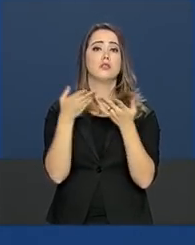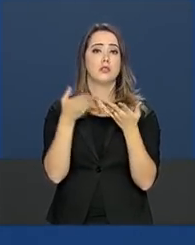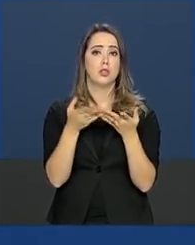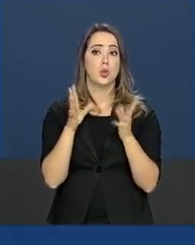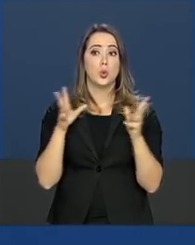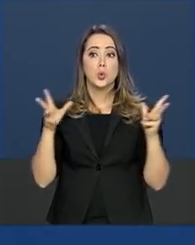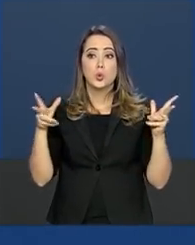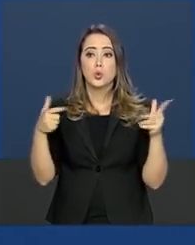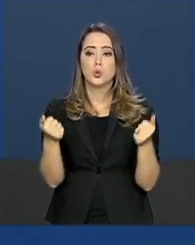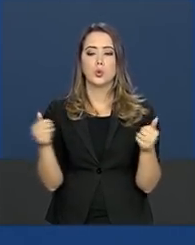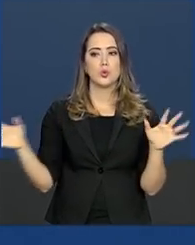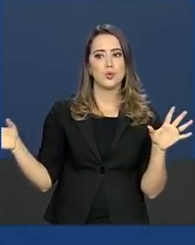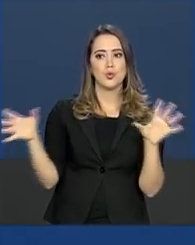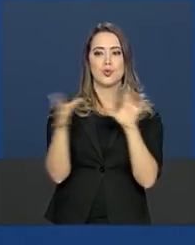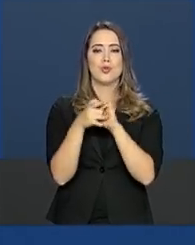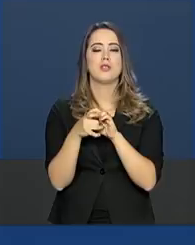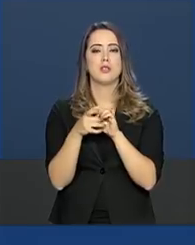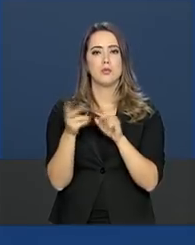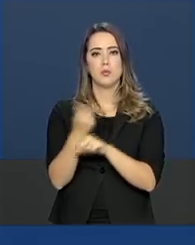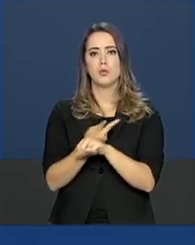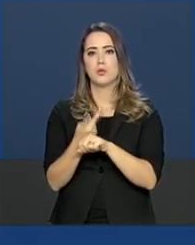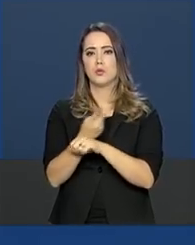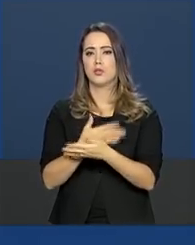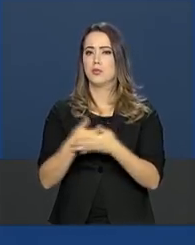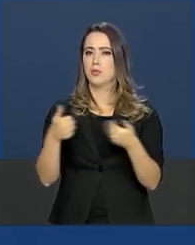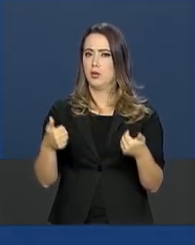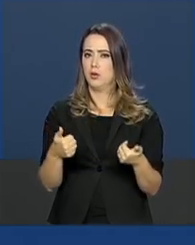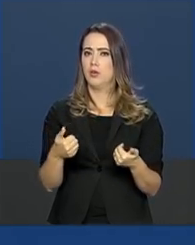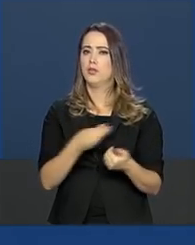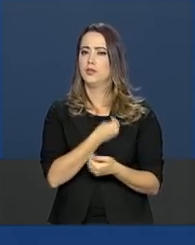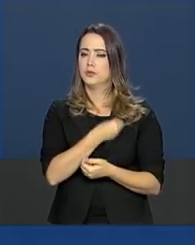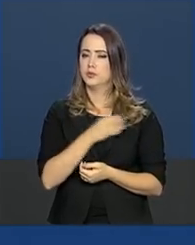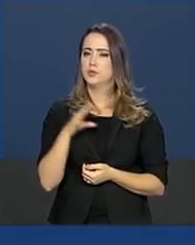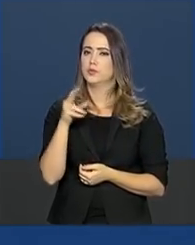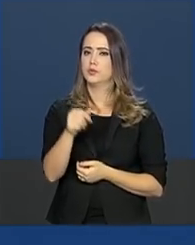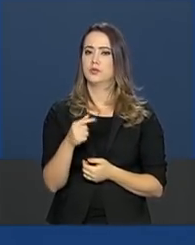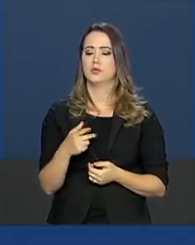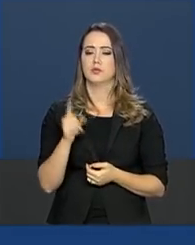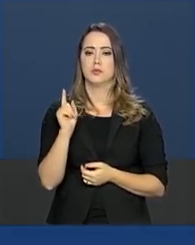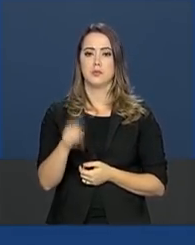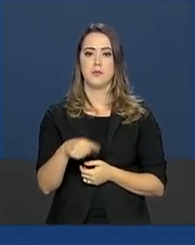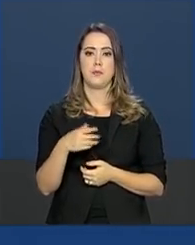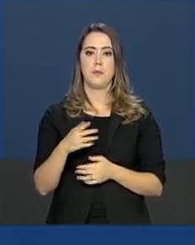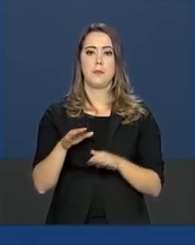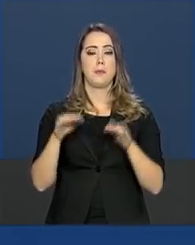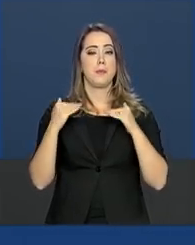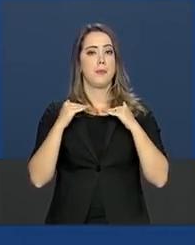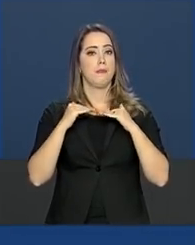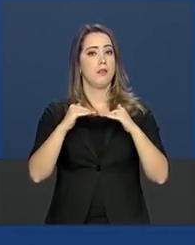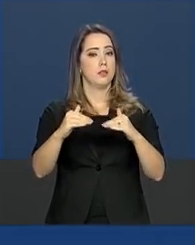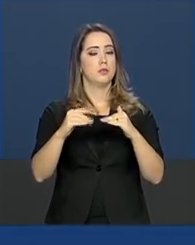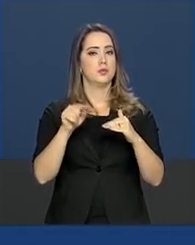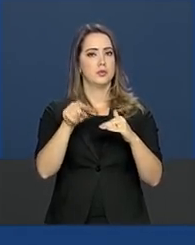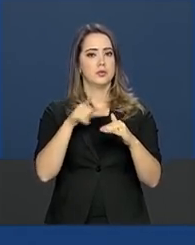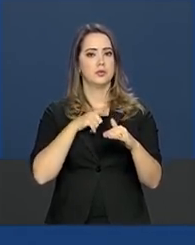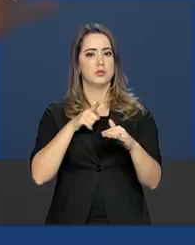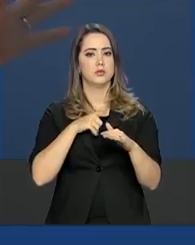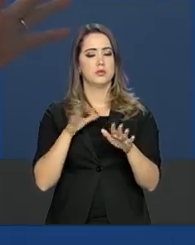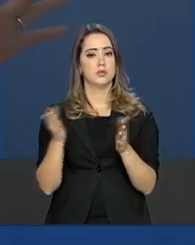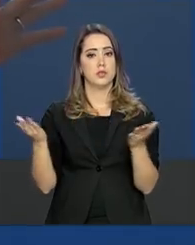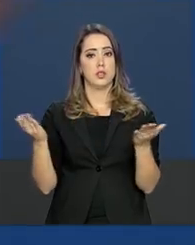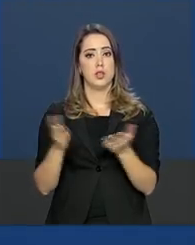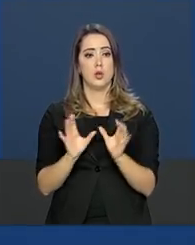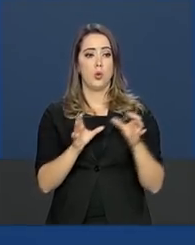todos devem unir-se em busca do bem comum. Não é sem razão que nas democracias você tem a